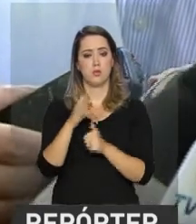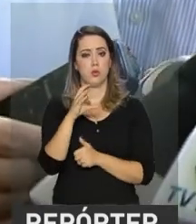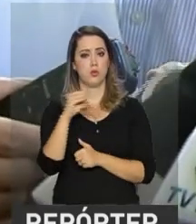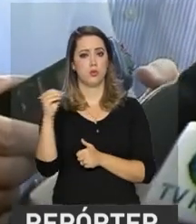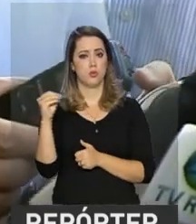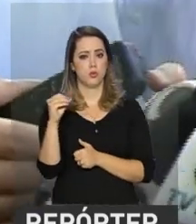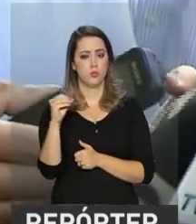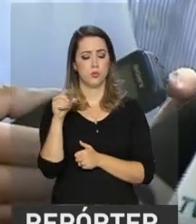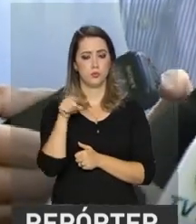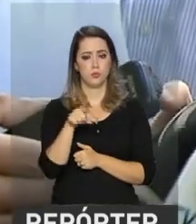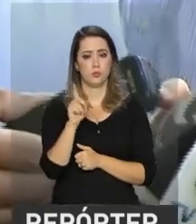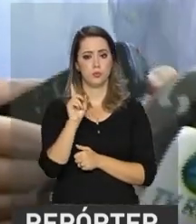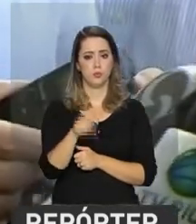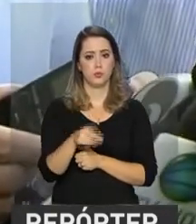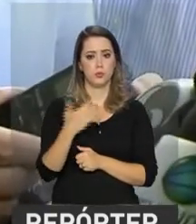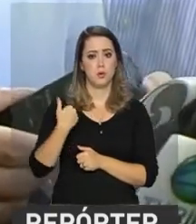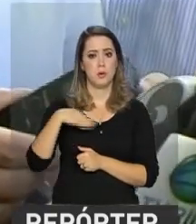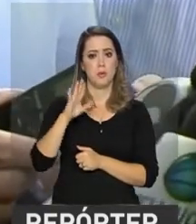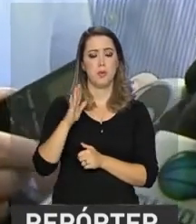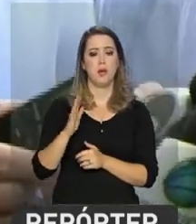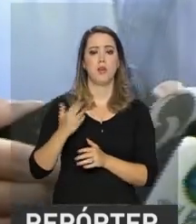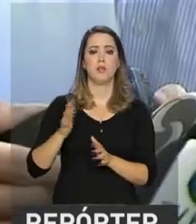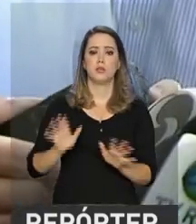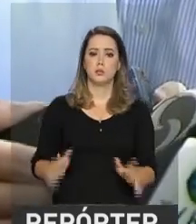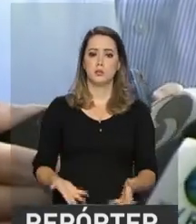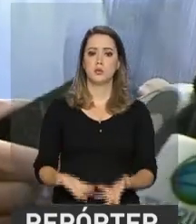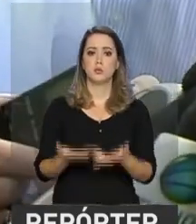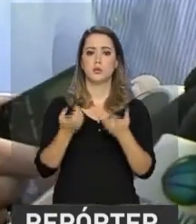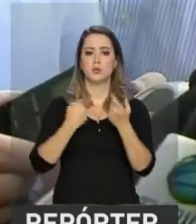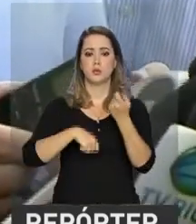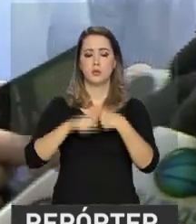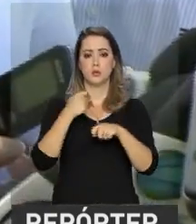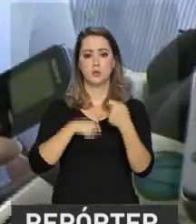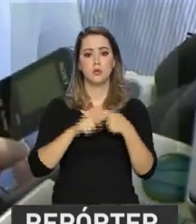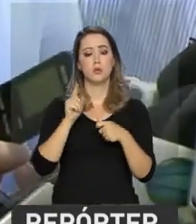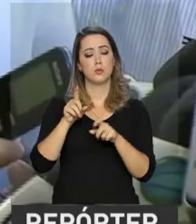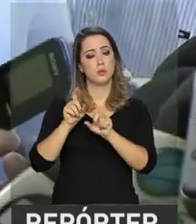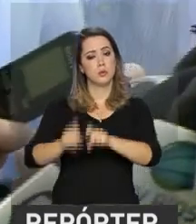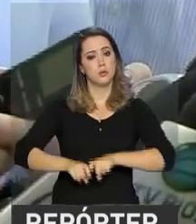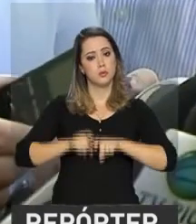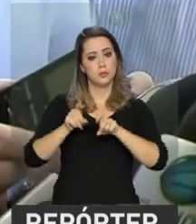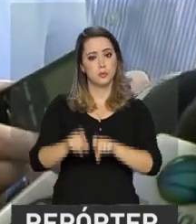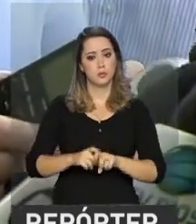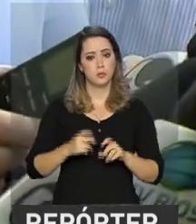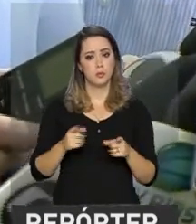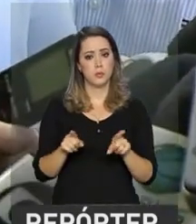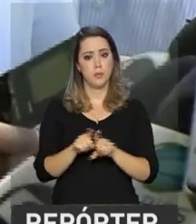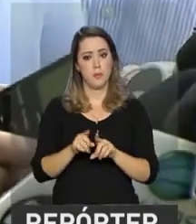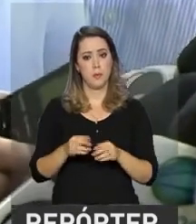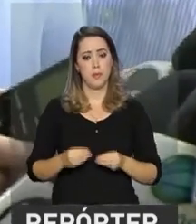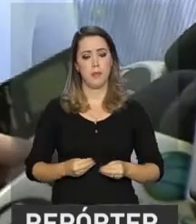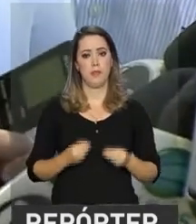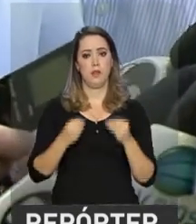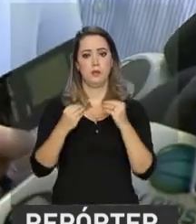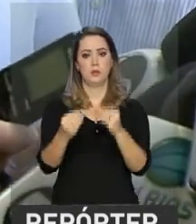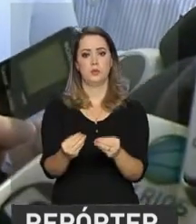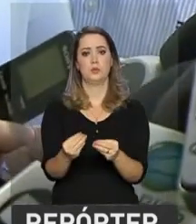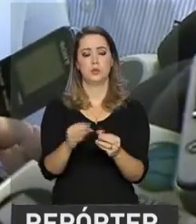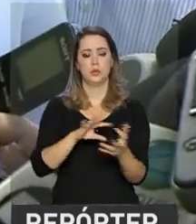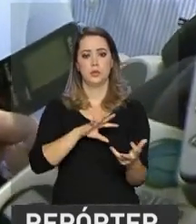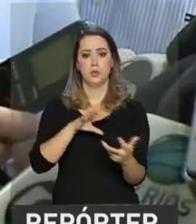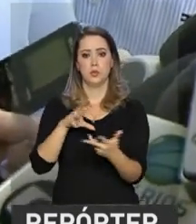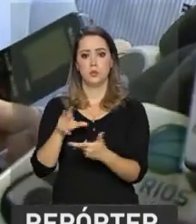setor que mais produz na economia brasileira, que é o agronegócio, e que garante